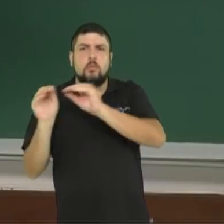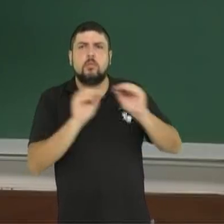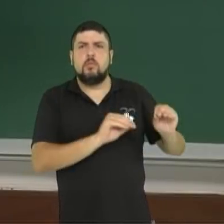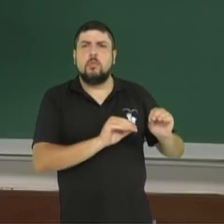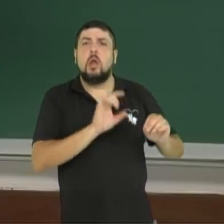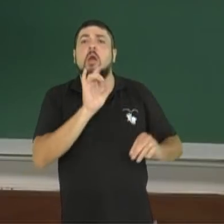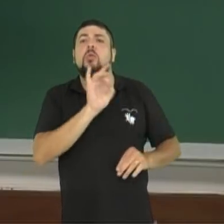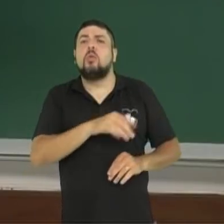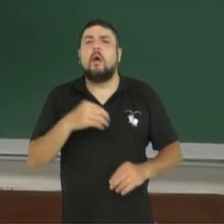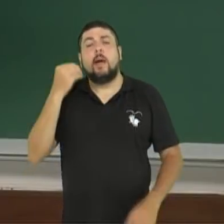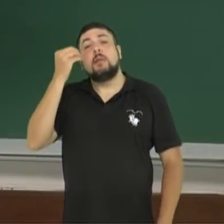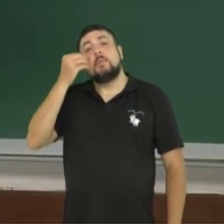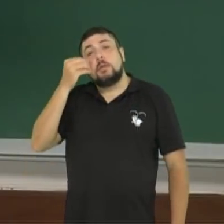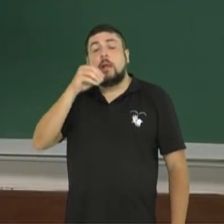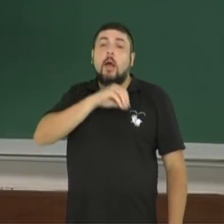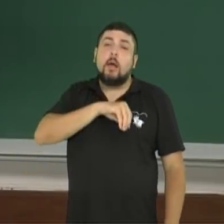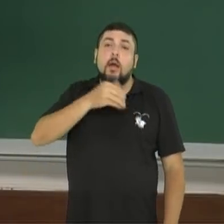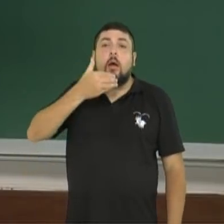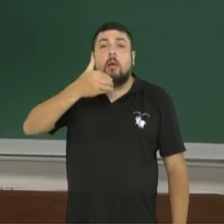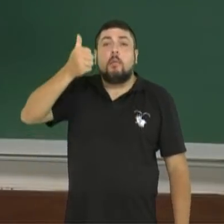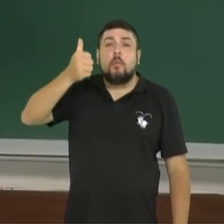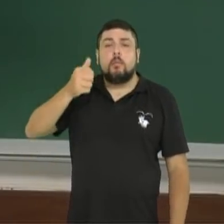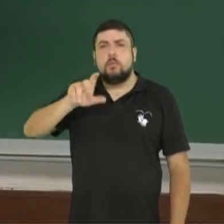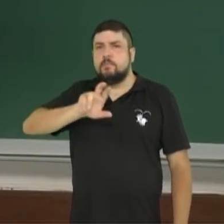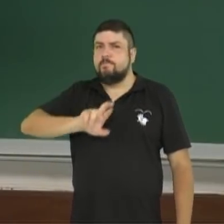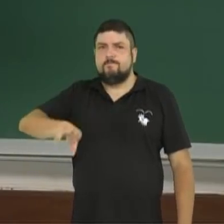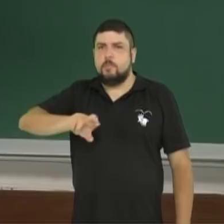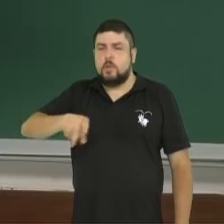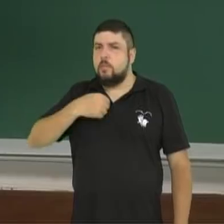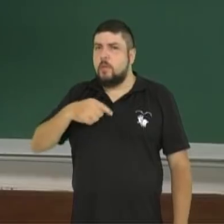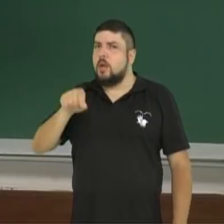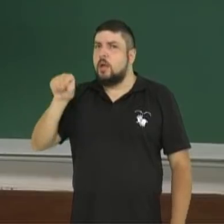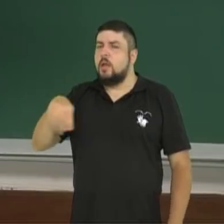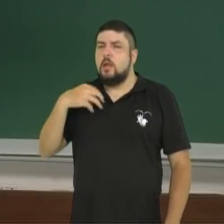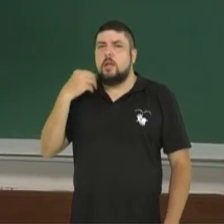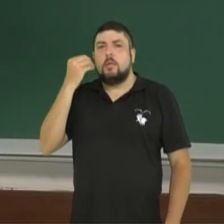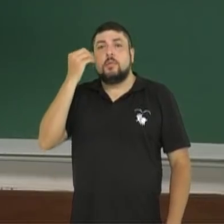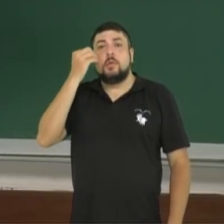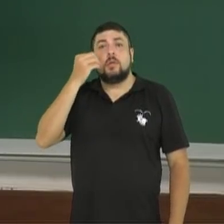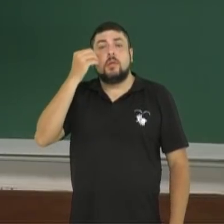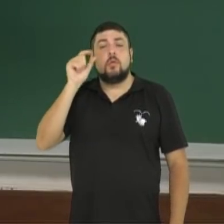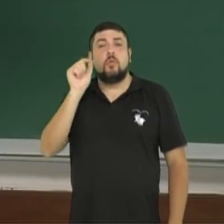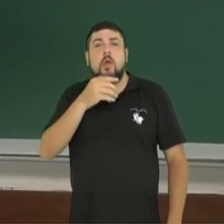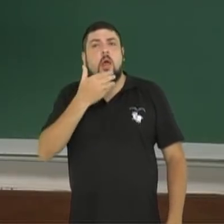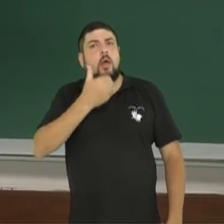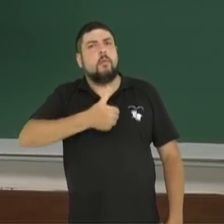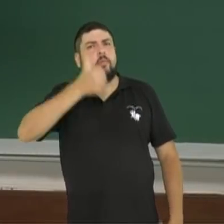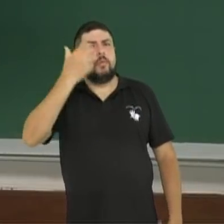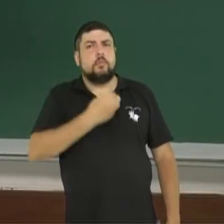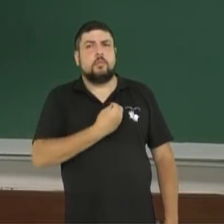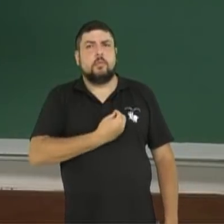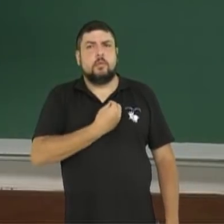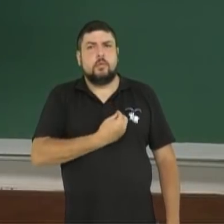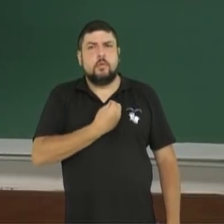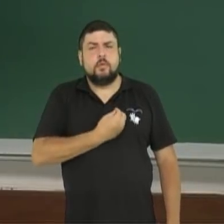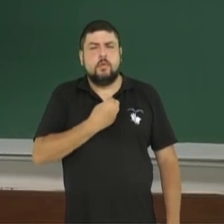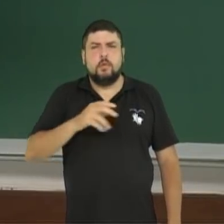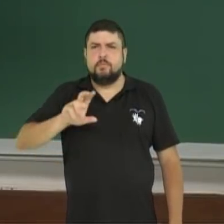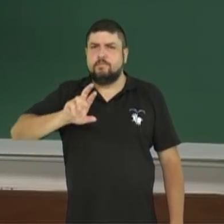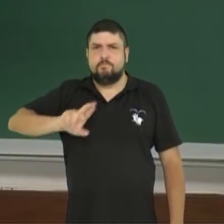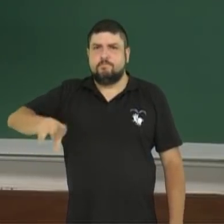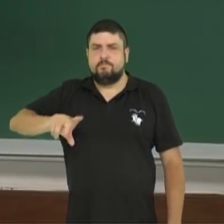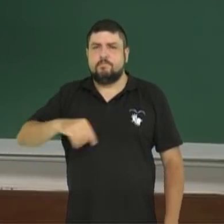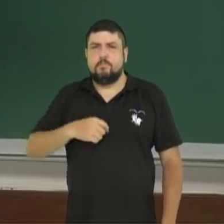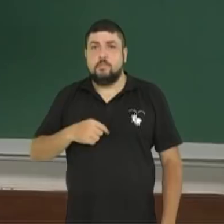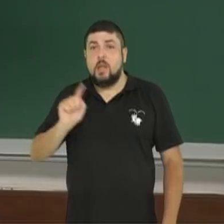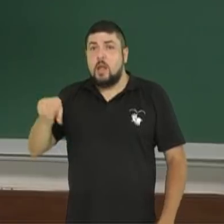ganhar mais e ter uma condição de vida melhor, um poder aquisitivo maior, melhorar a sua situação socioeconômica.